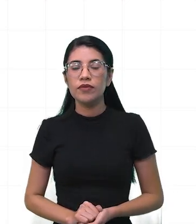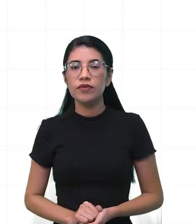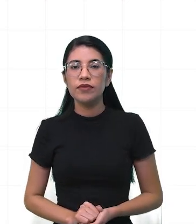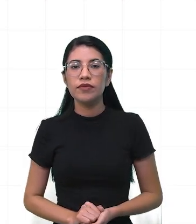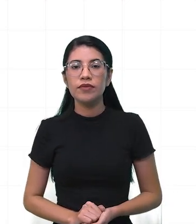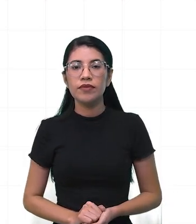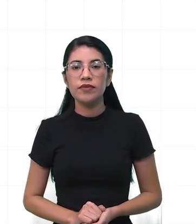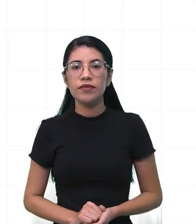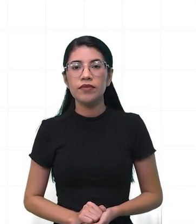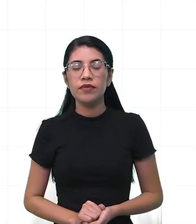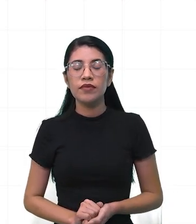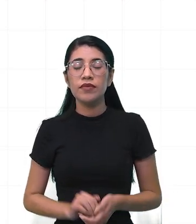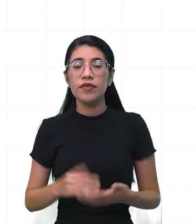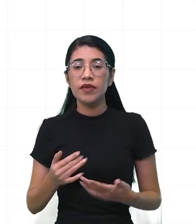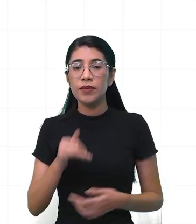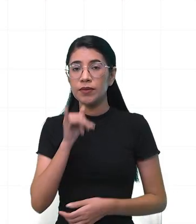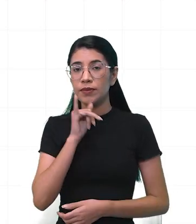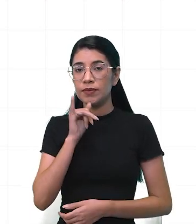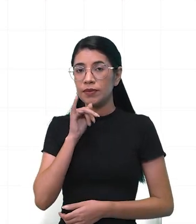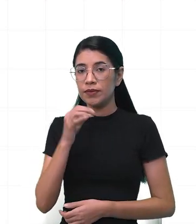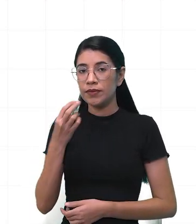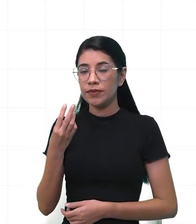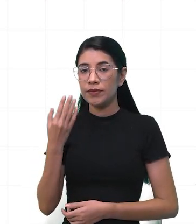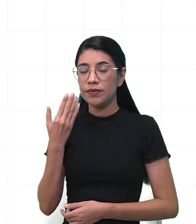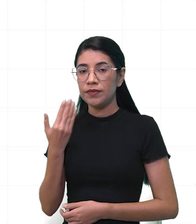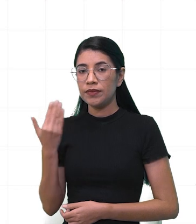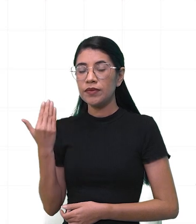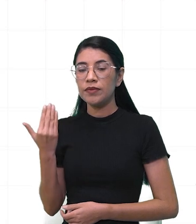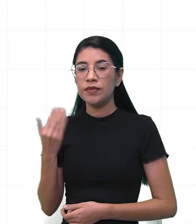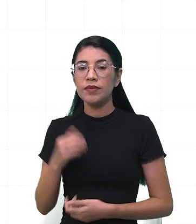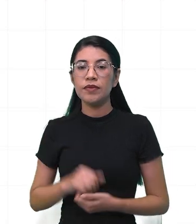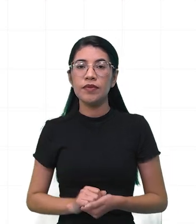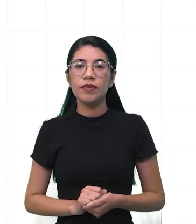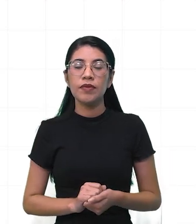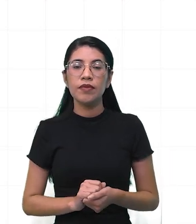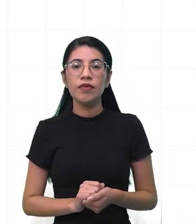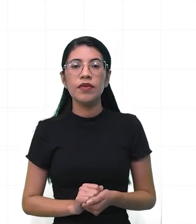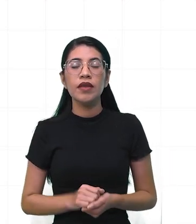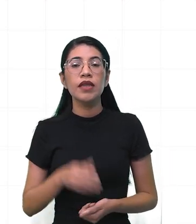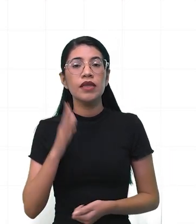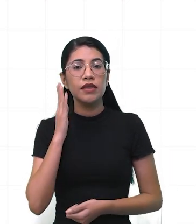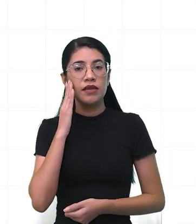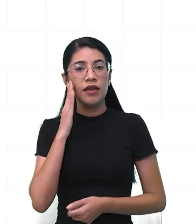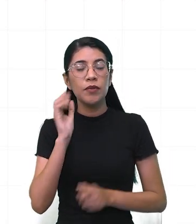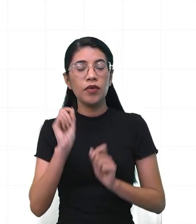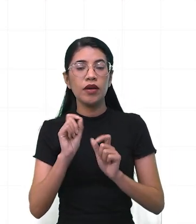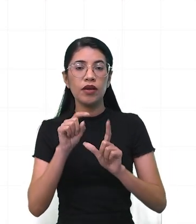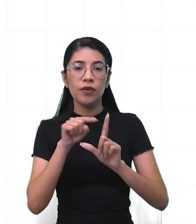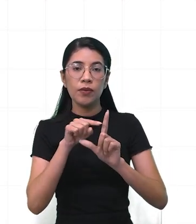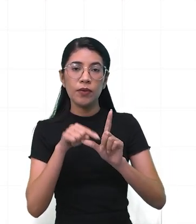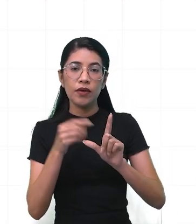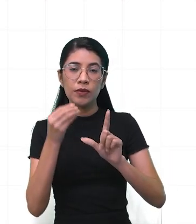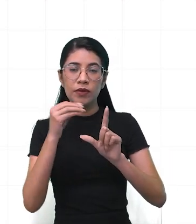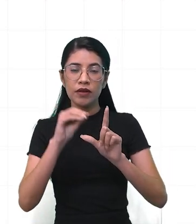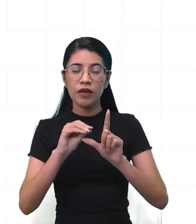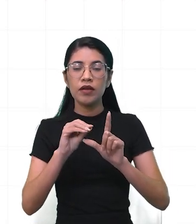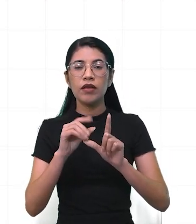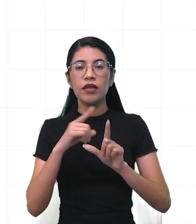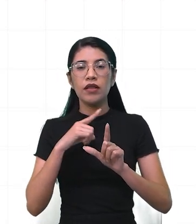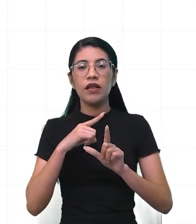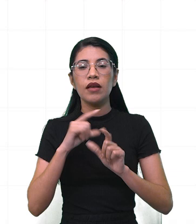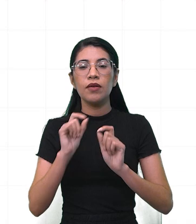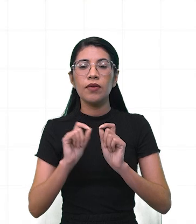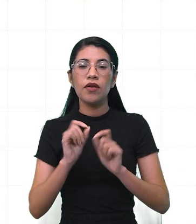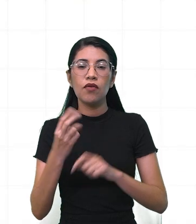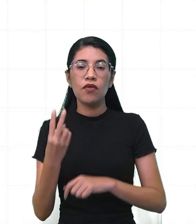Então, aqui no exemplo 3, nós temos, sabendo que o ângulo interno de um hexágono mede 120